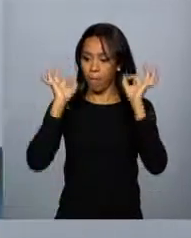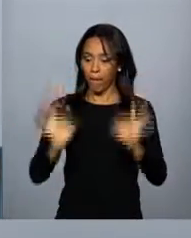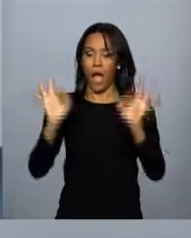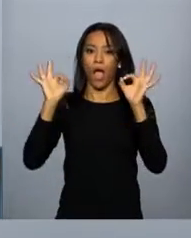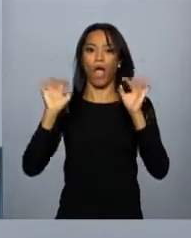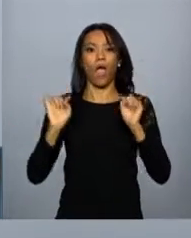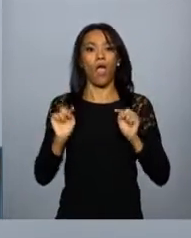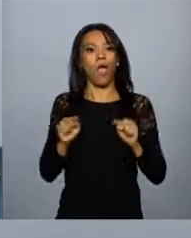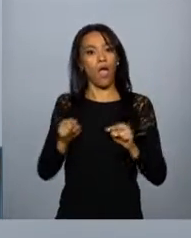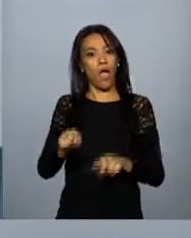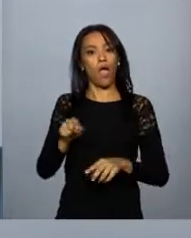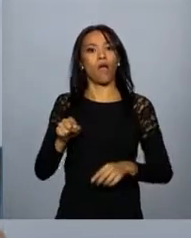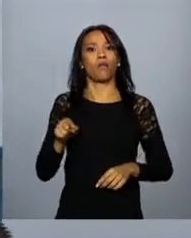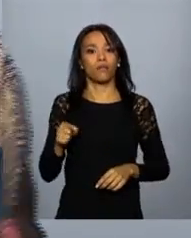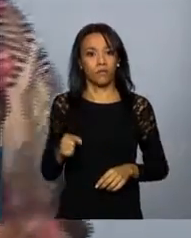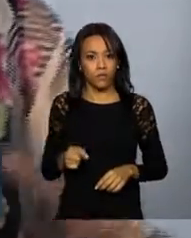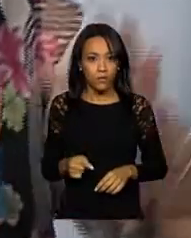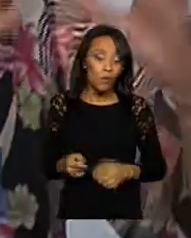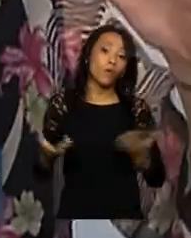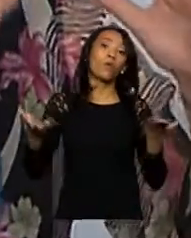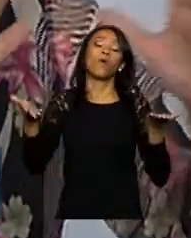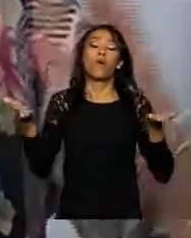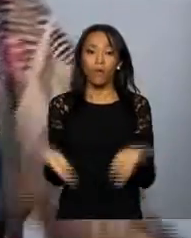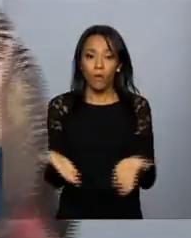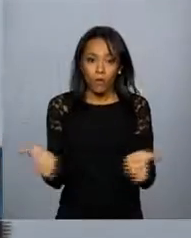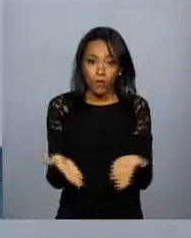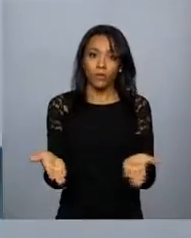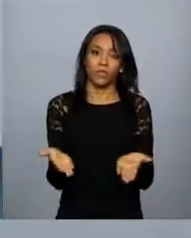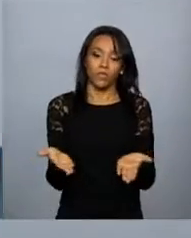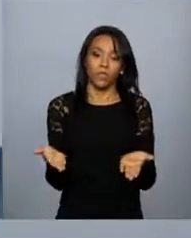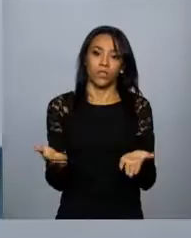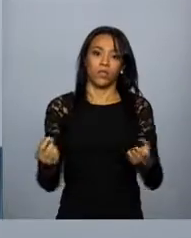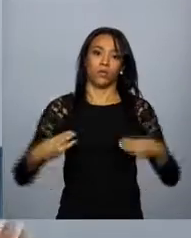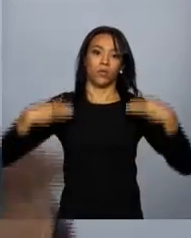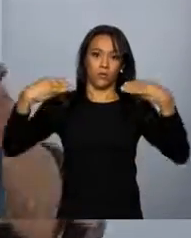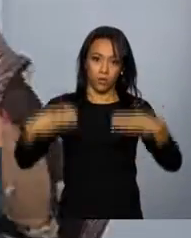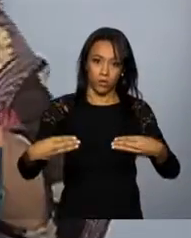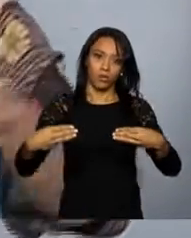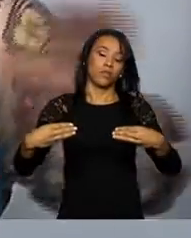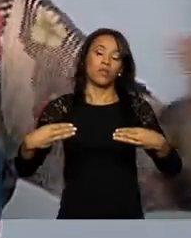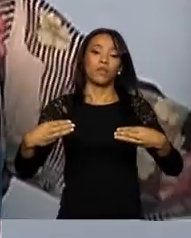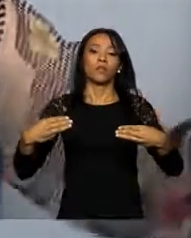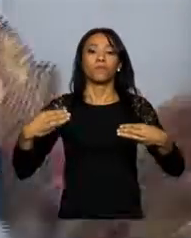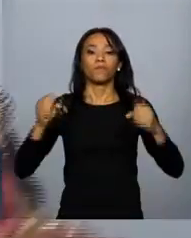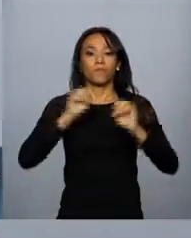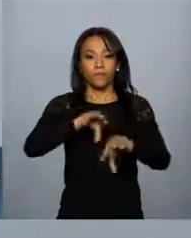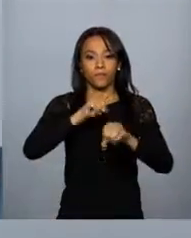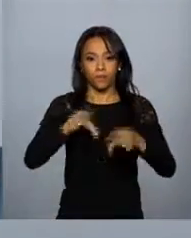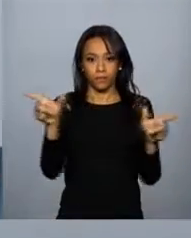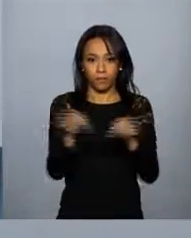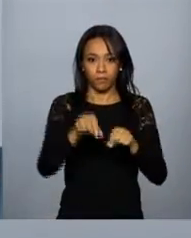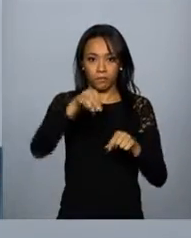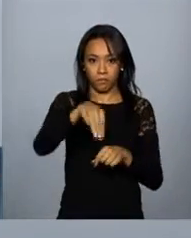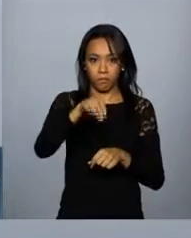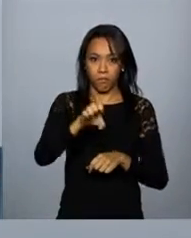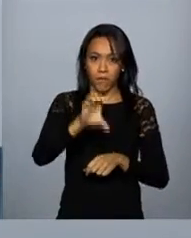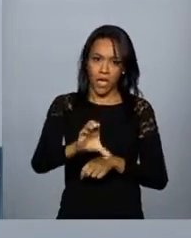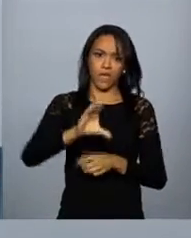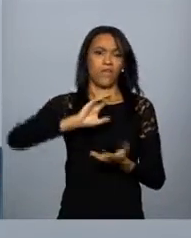Esta relação, hoje, o Ministério da Educação e os diferentes